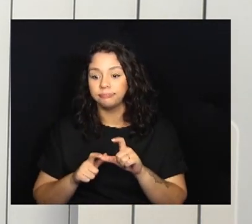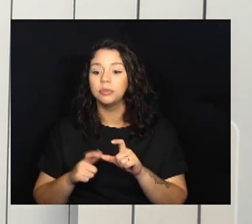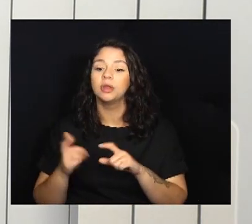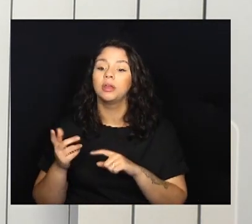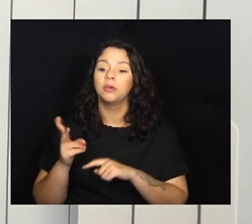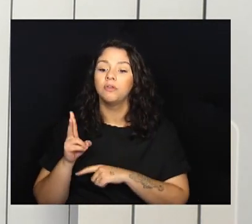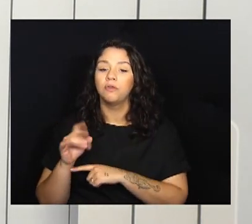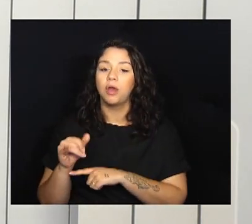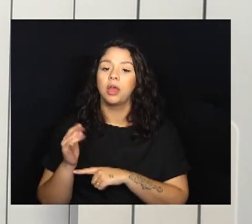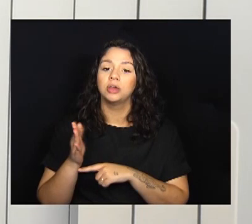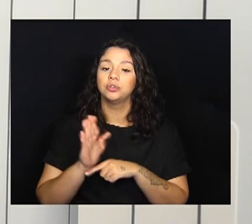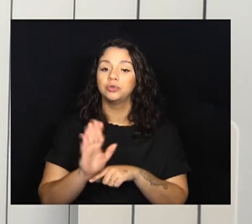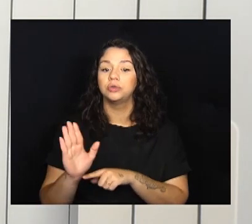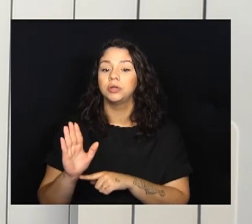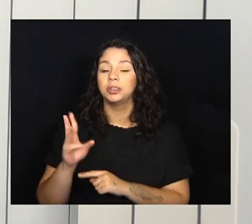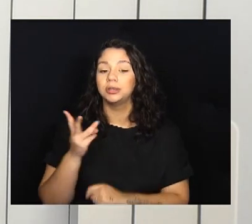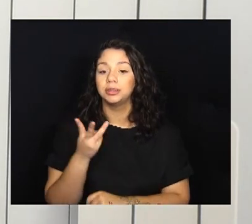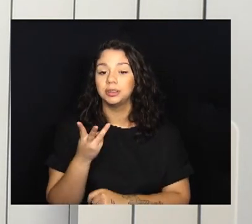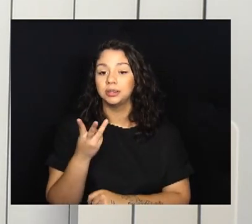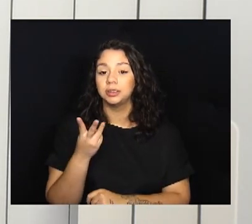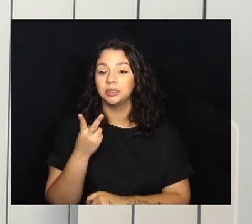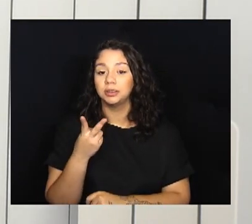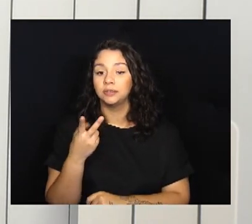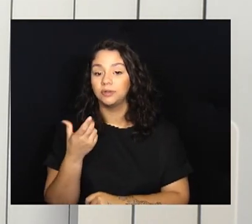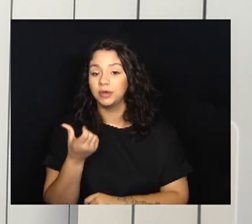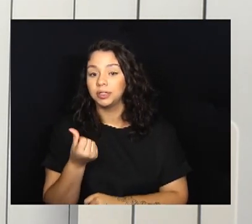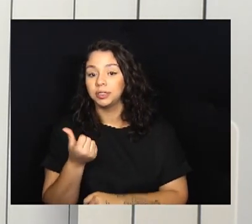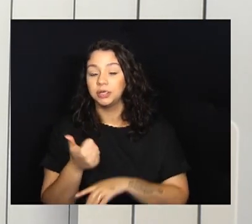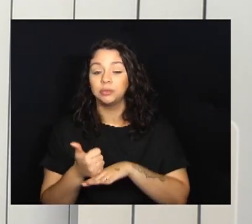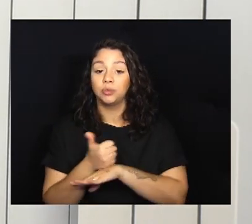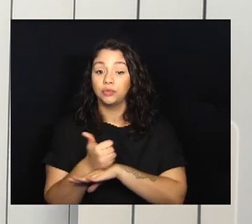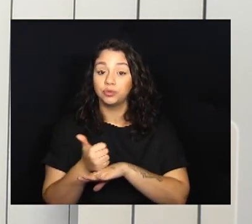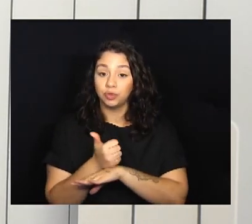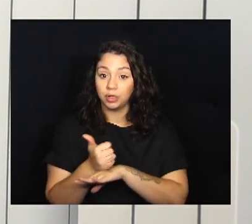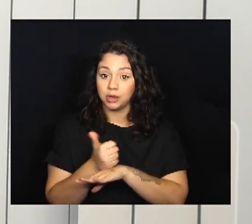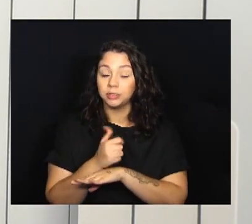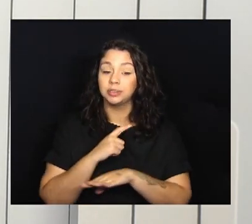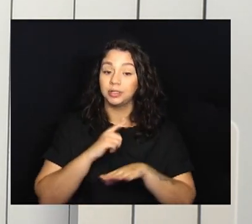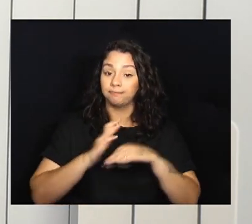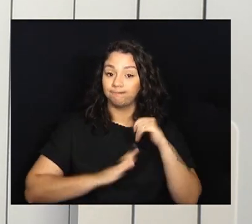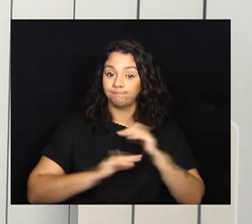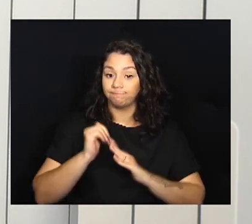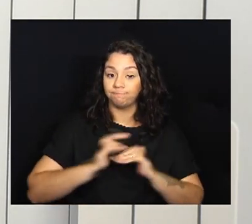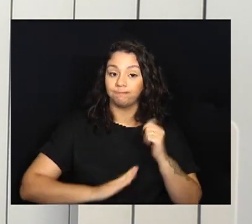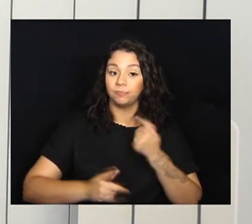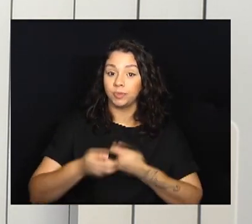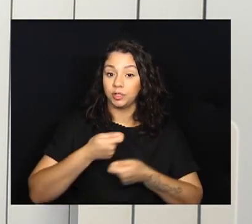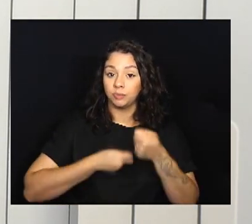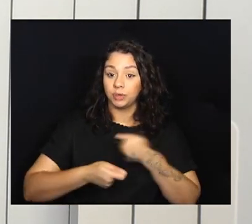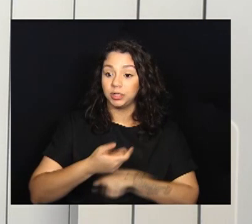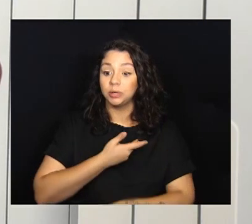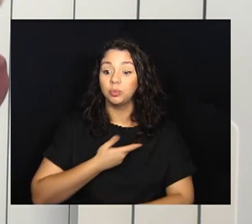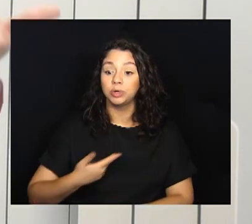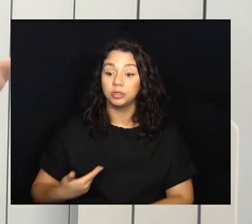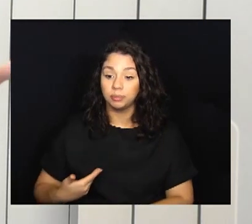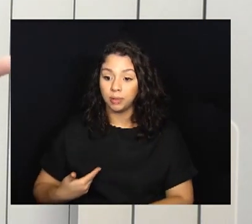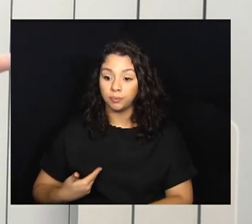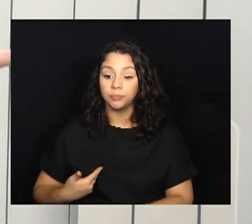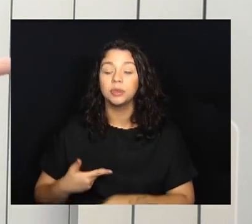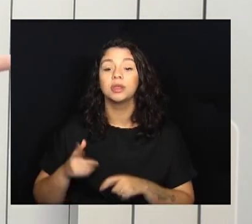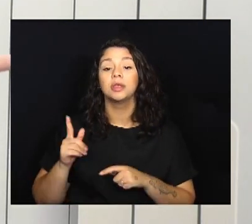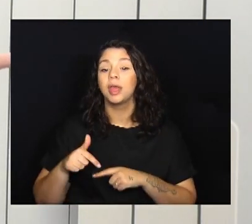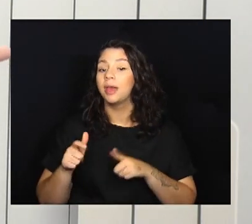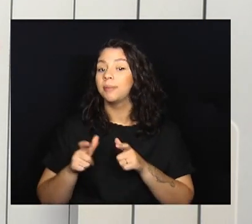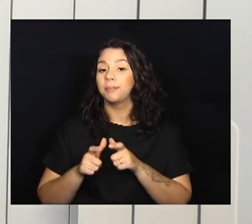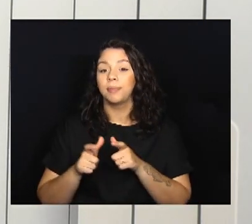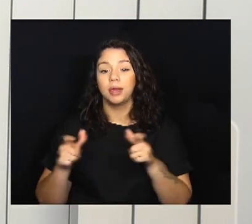beneficiar inicialmente 326 profissionais que atuam na administração municipal, sendo a